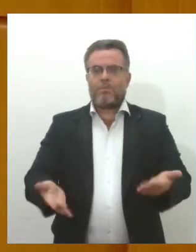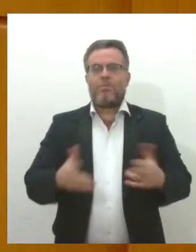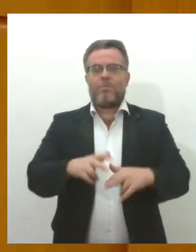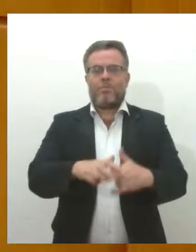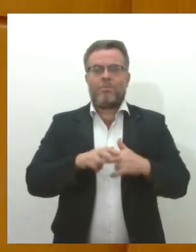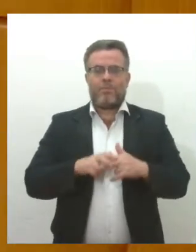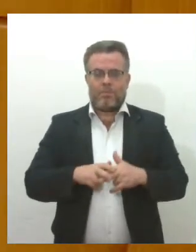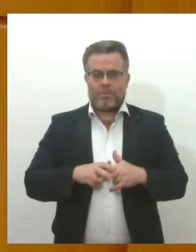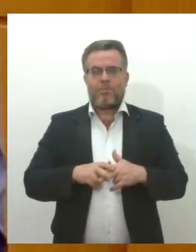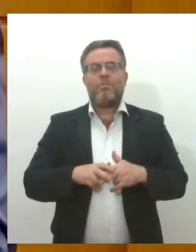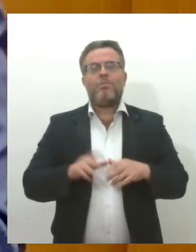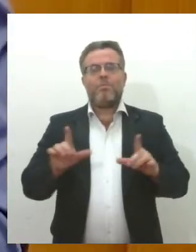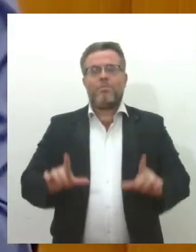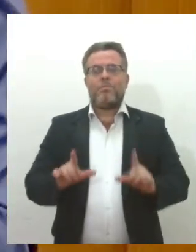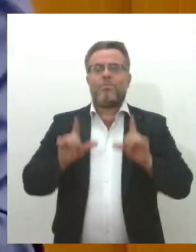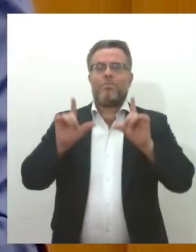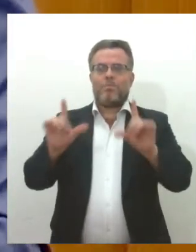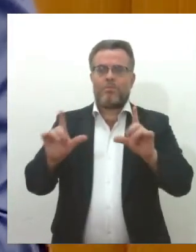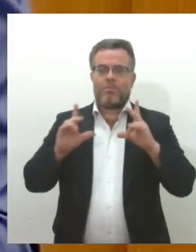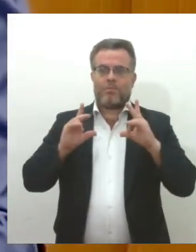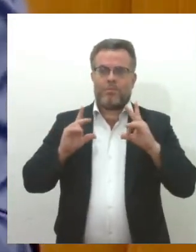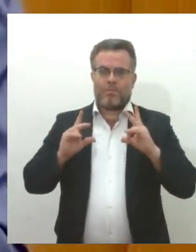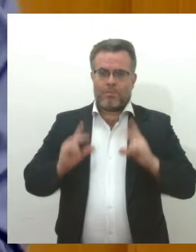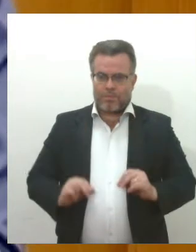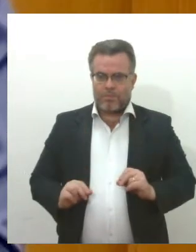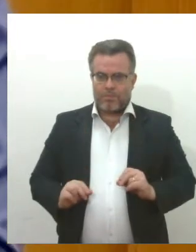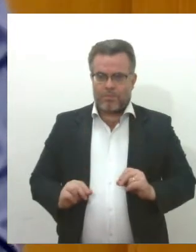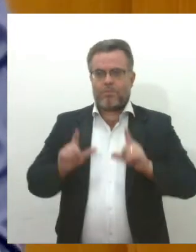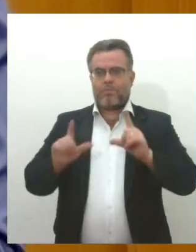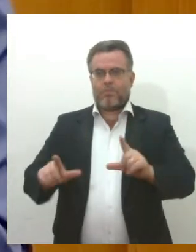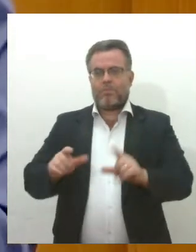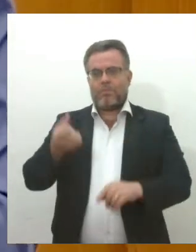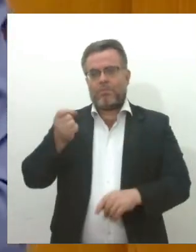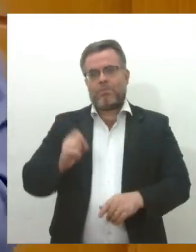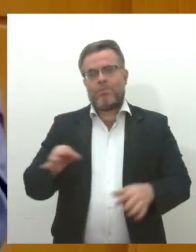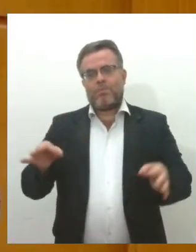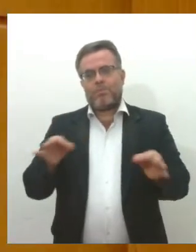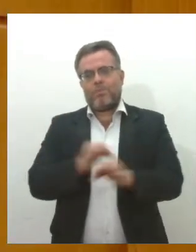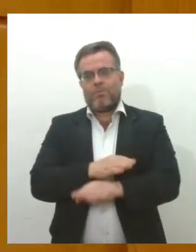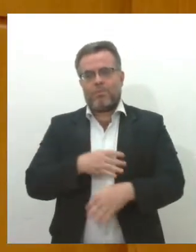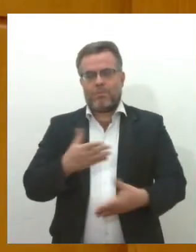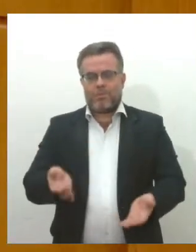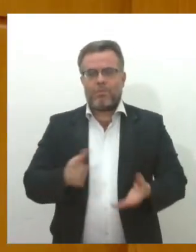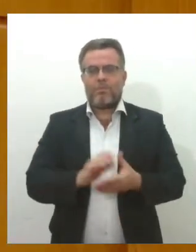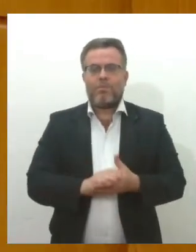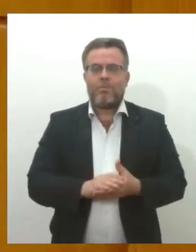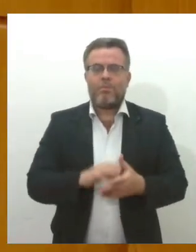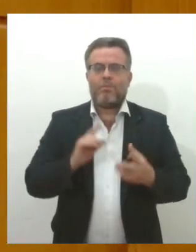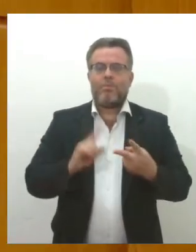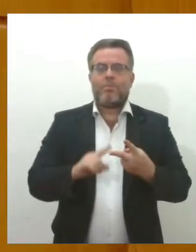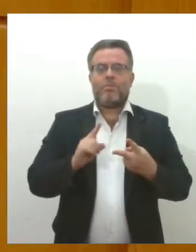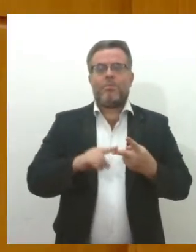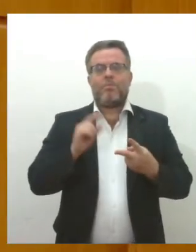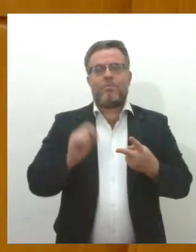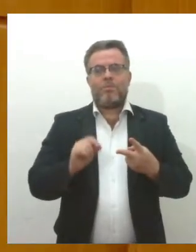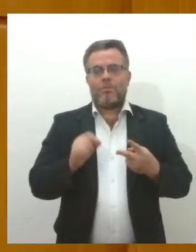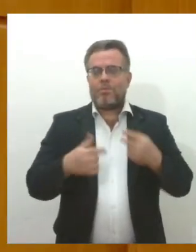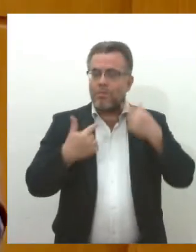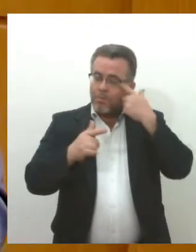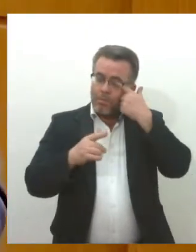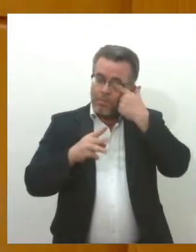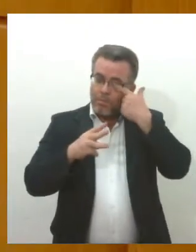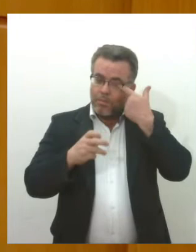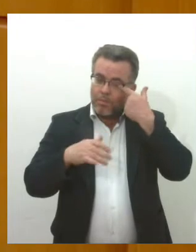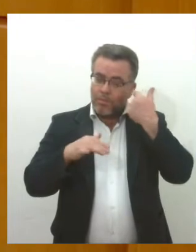isso da Razão dessa honraria em conceder de fato e de direito esse título de cidadania Sergipana com relação a excelentíssima senhora